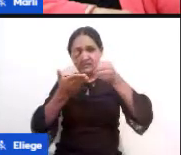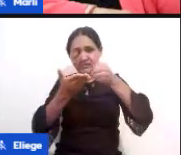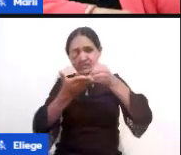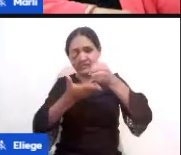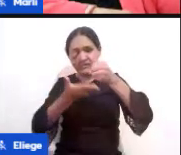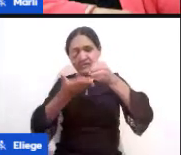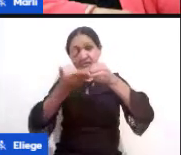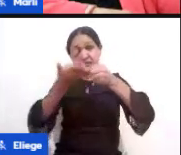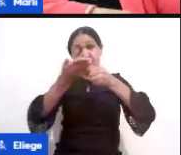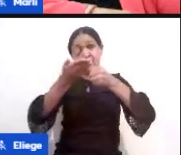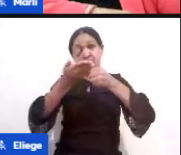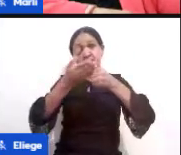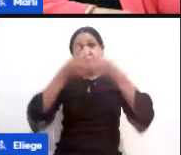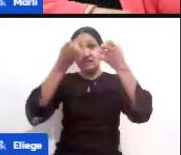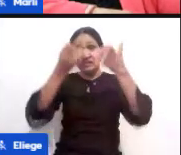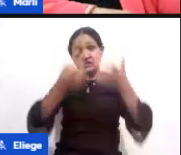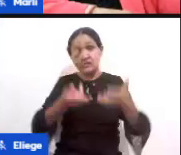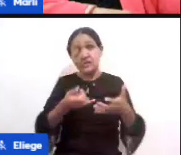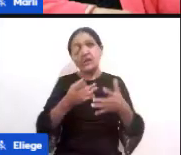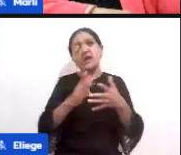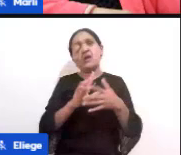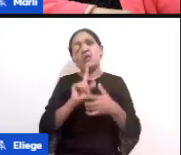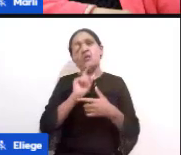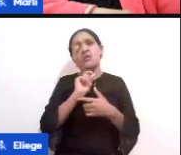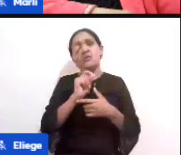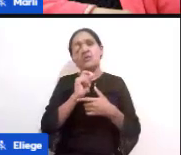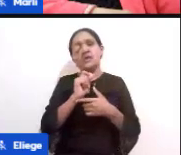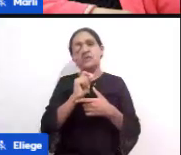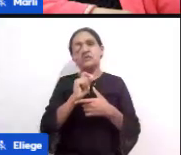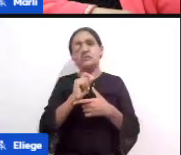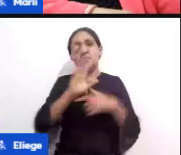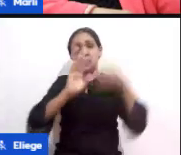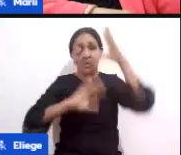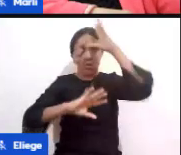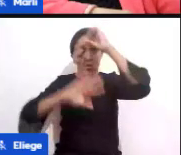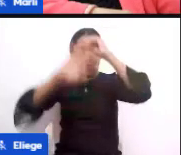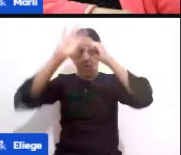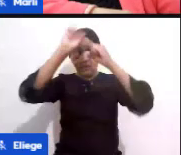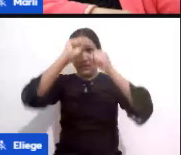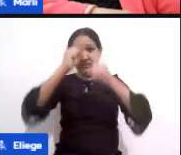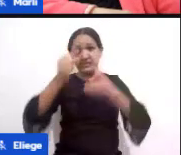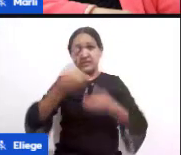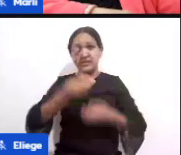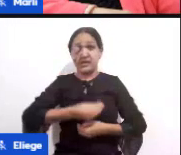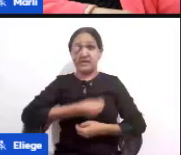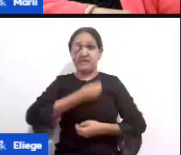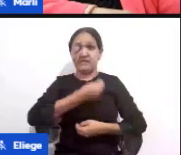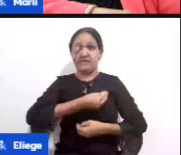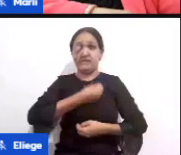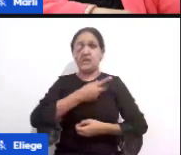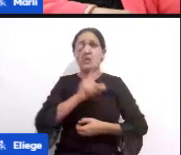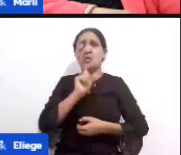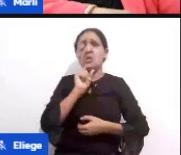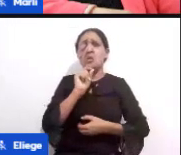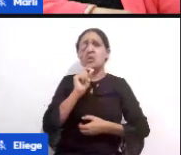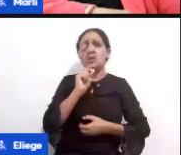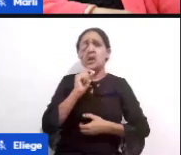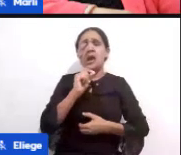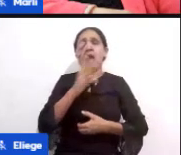falo com vocês agora sobre o aprender a conviver. Aprender a conviver com o